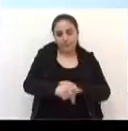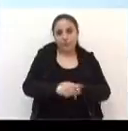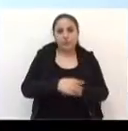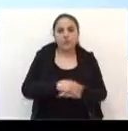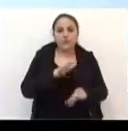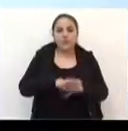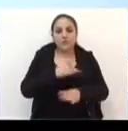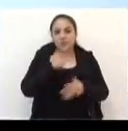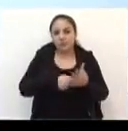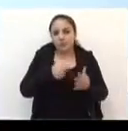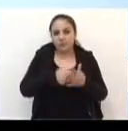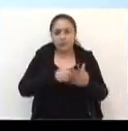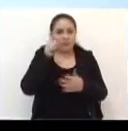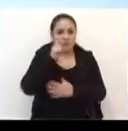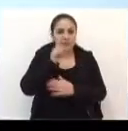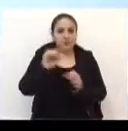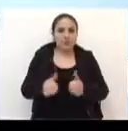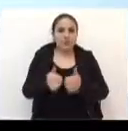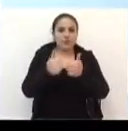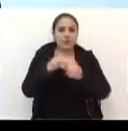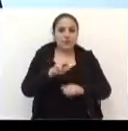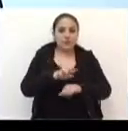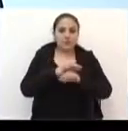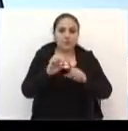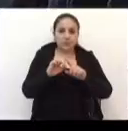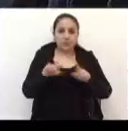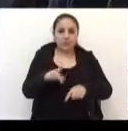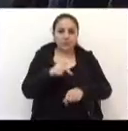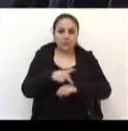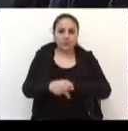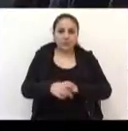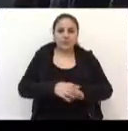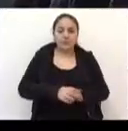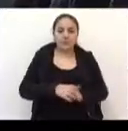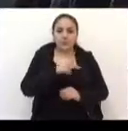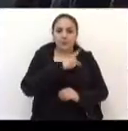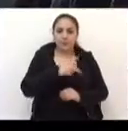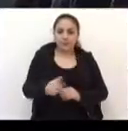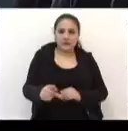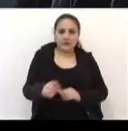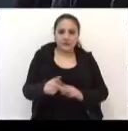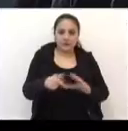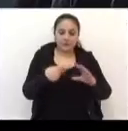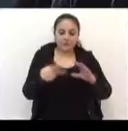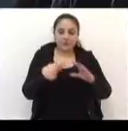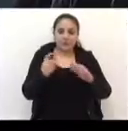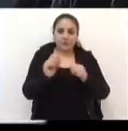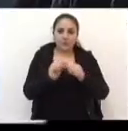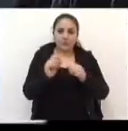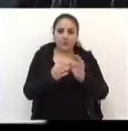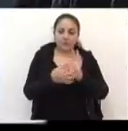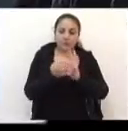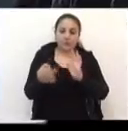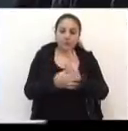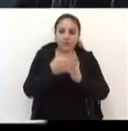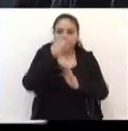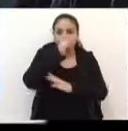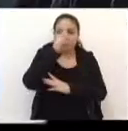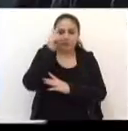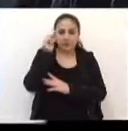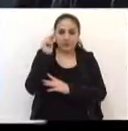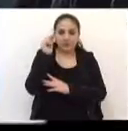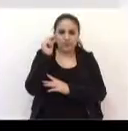faz para tentar garantir e melhorar a segurança pública de Passo Fundo. O presidente da Câmara de Vereadores fez uma indicação ao